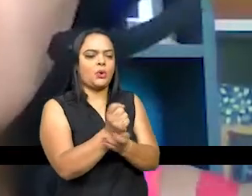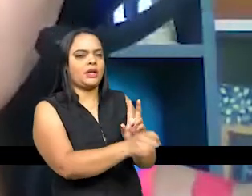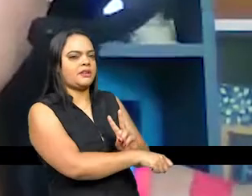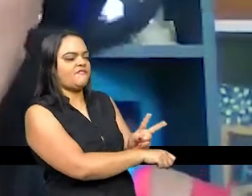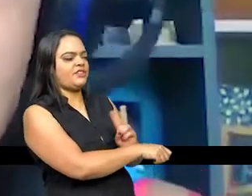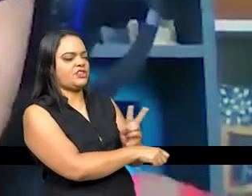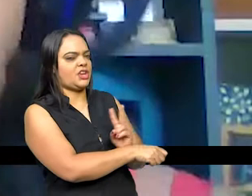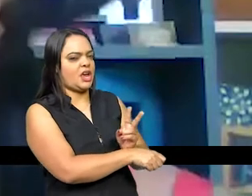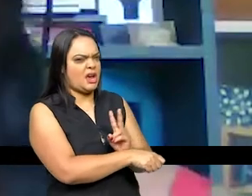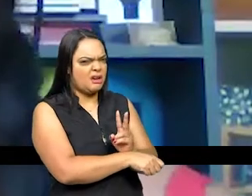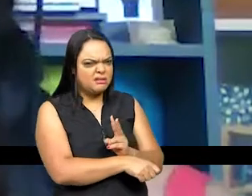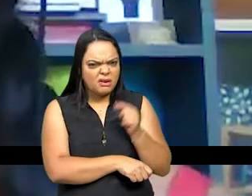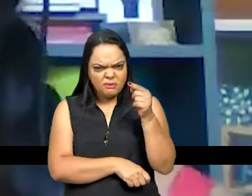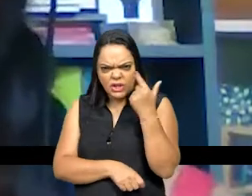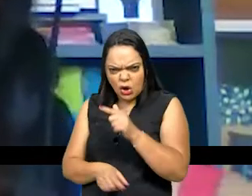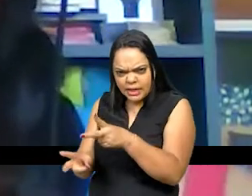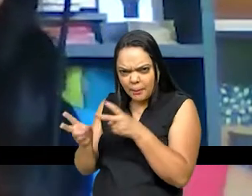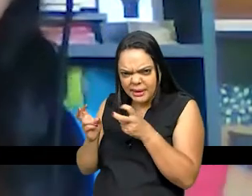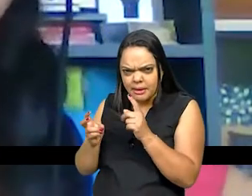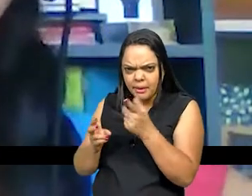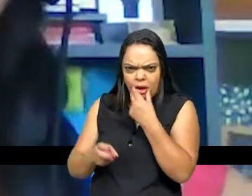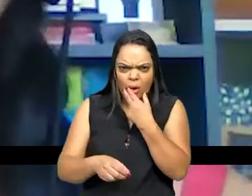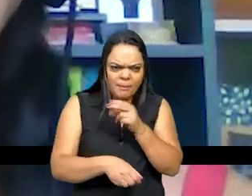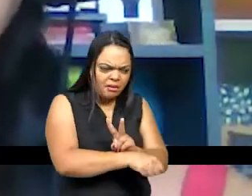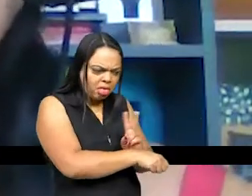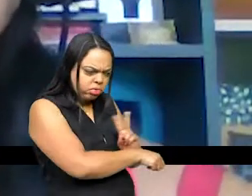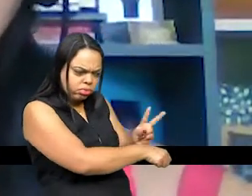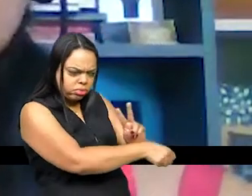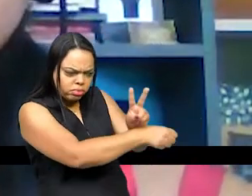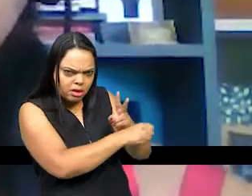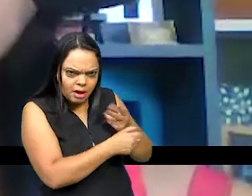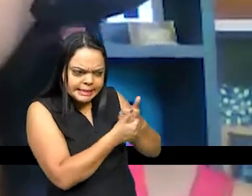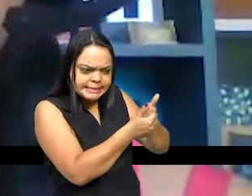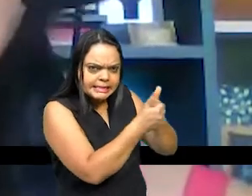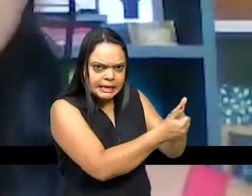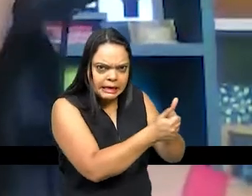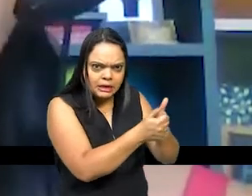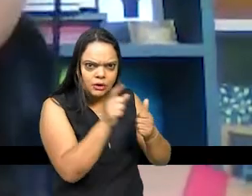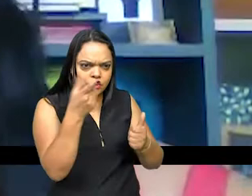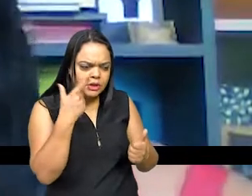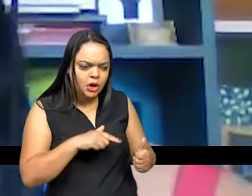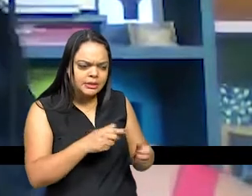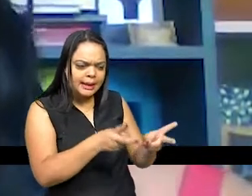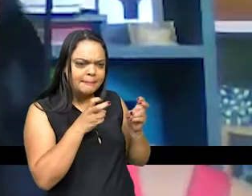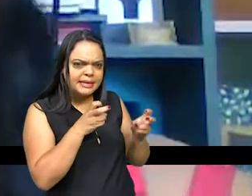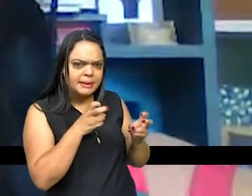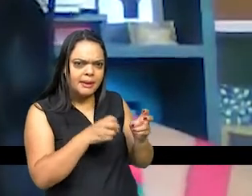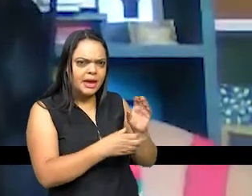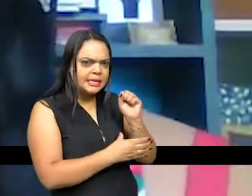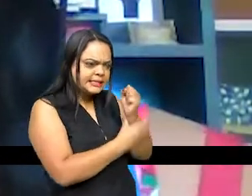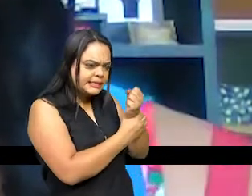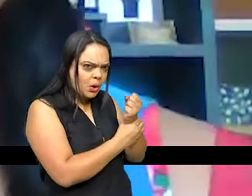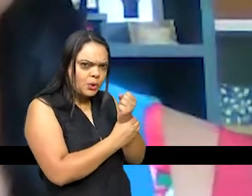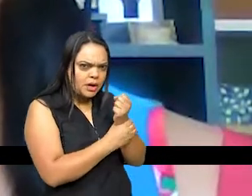atrás dele e tu consegue ver isso, e aí tu consegue ver o momento em que ele vai ser abordado. Normalmente não é só por